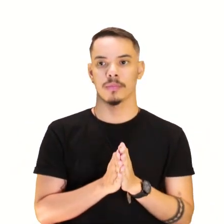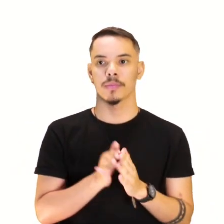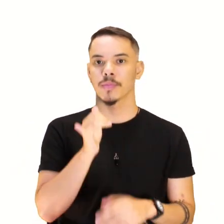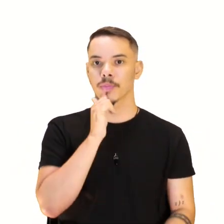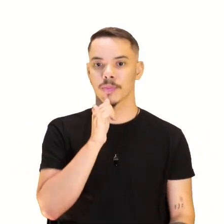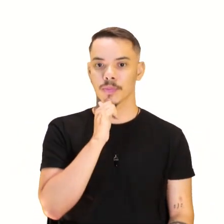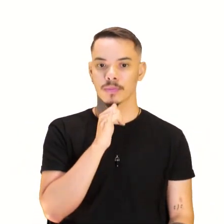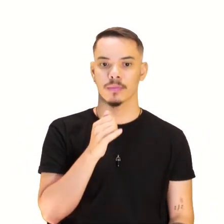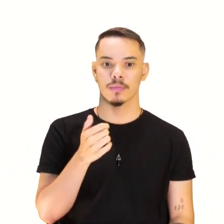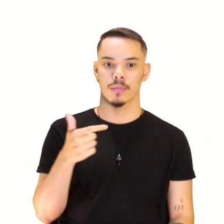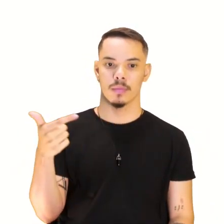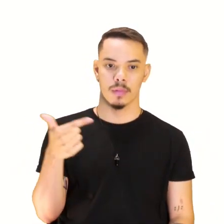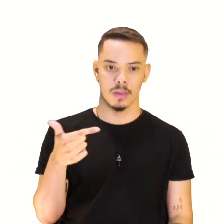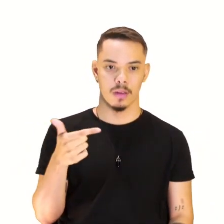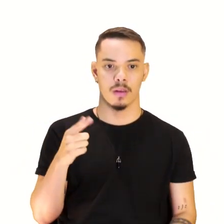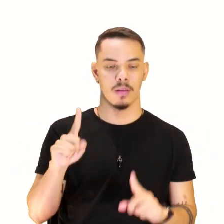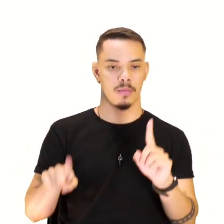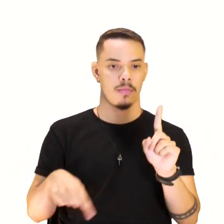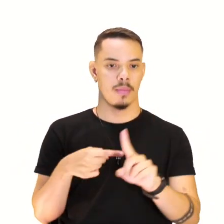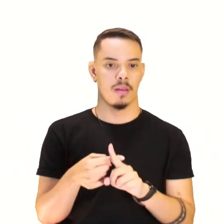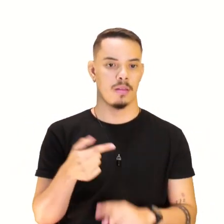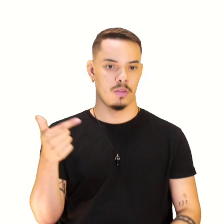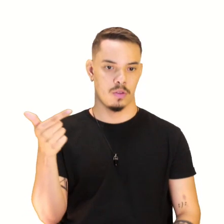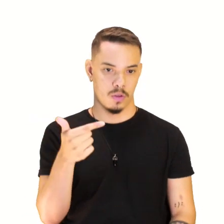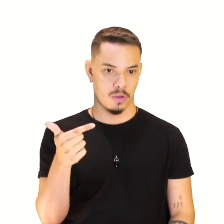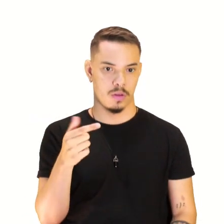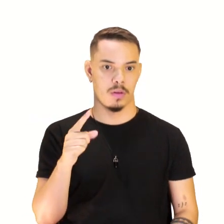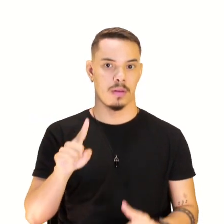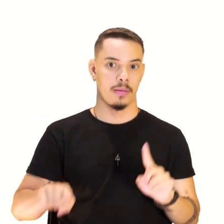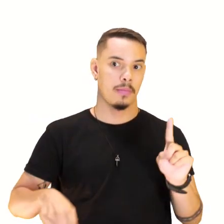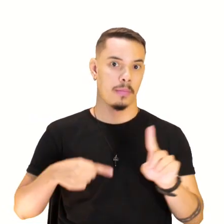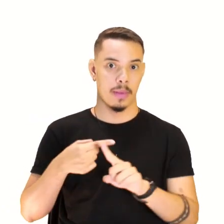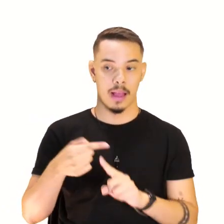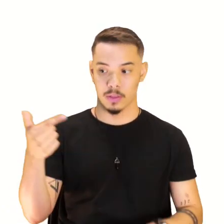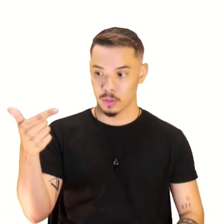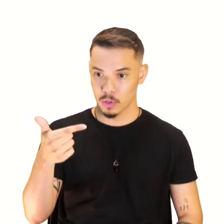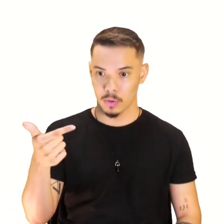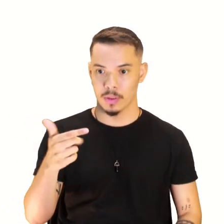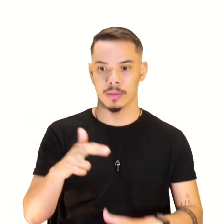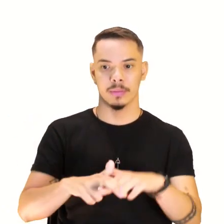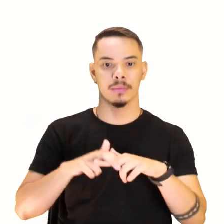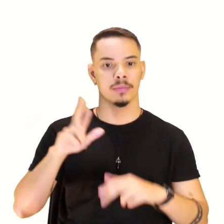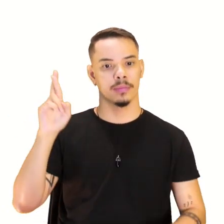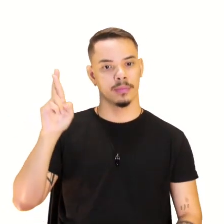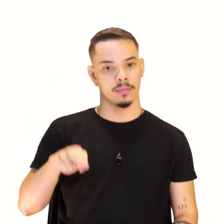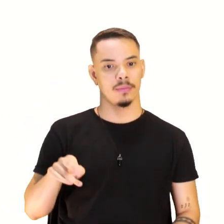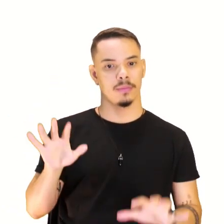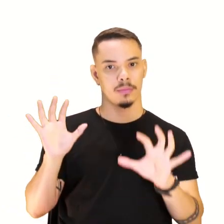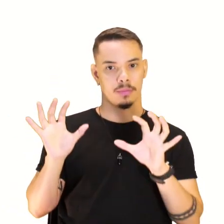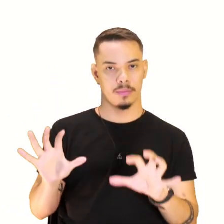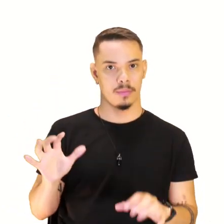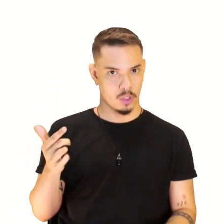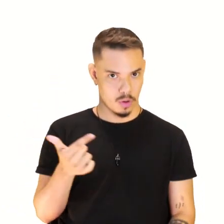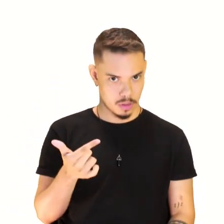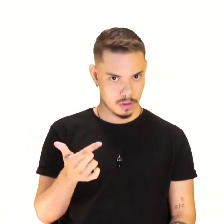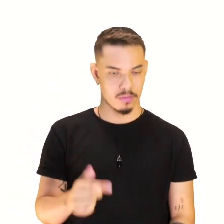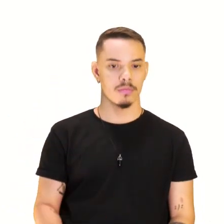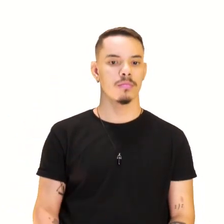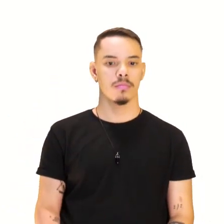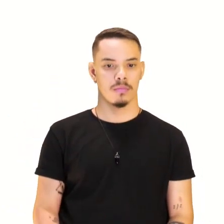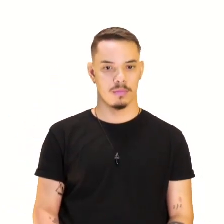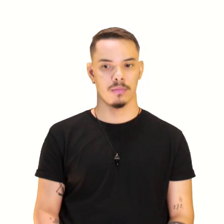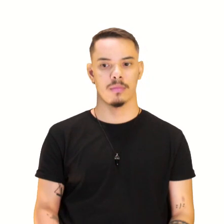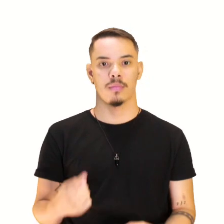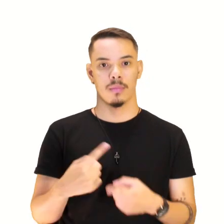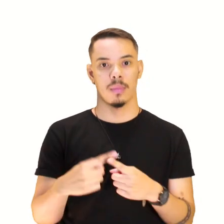2, né? E depois somou 2. E depois somou 2. Então a razão nessa sequência aqui é o 2? É o 2, porque está